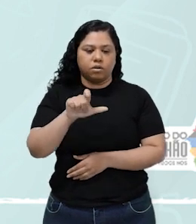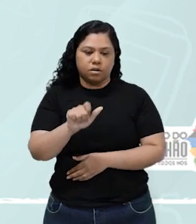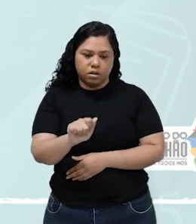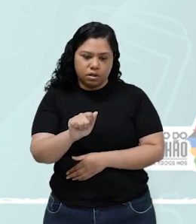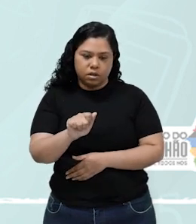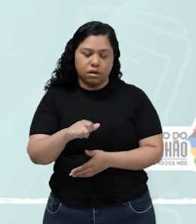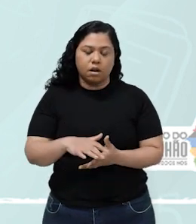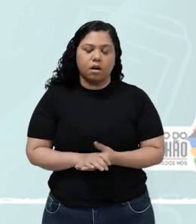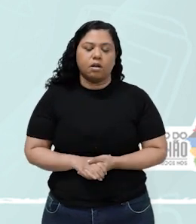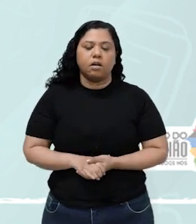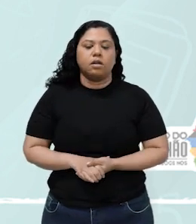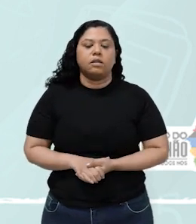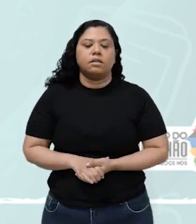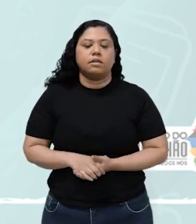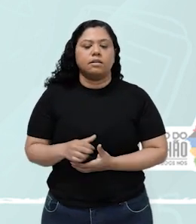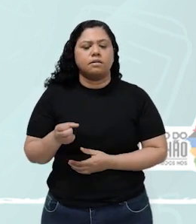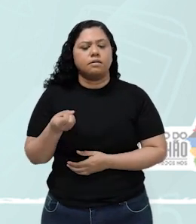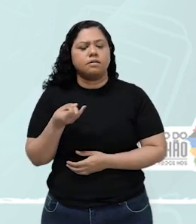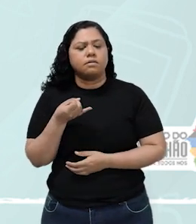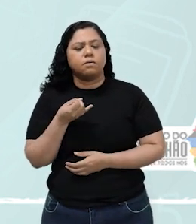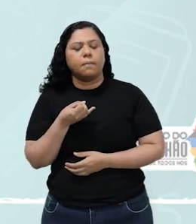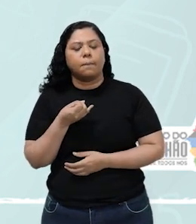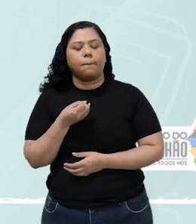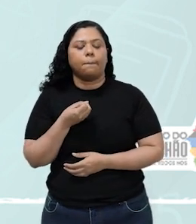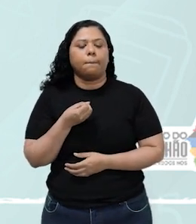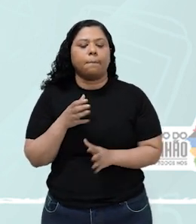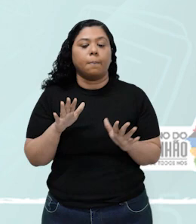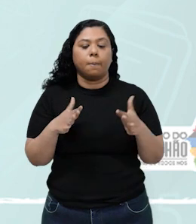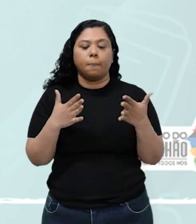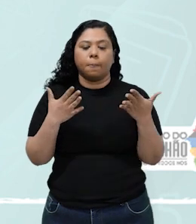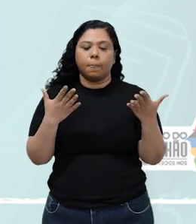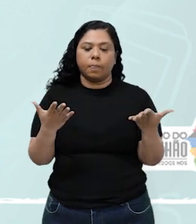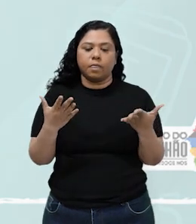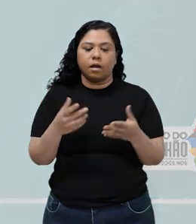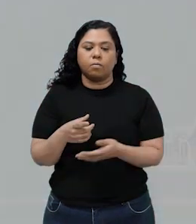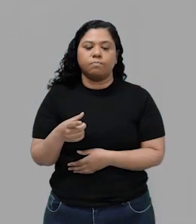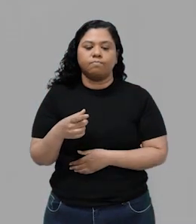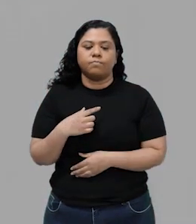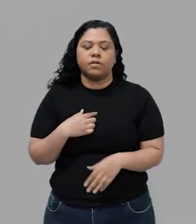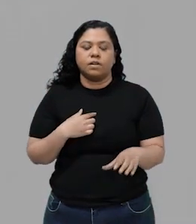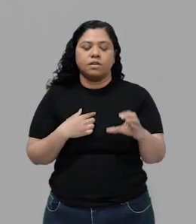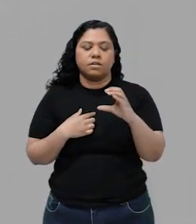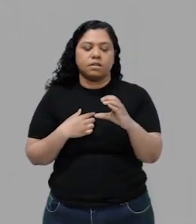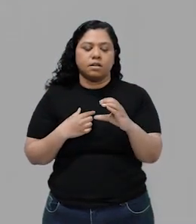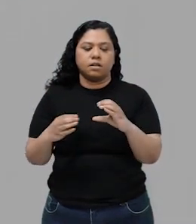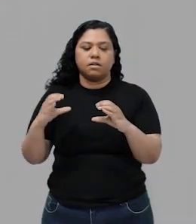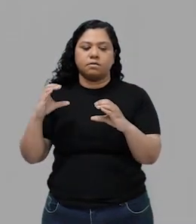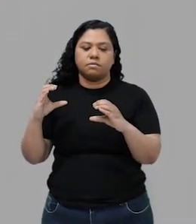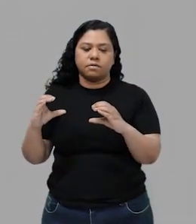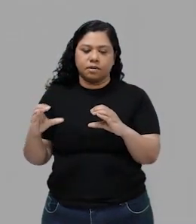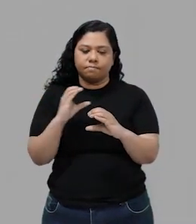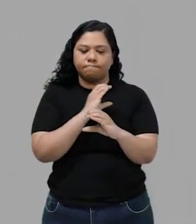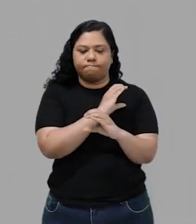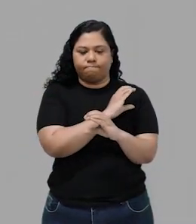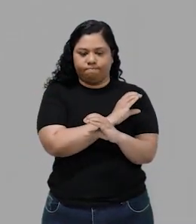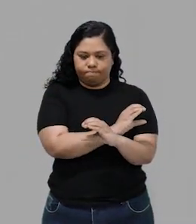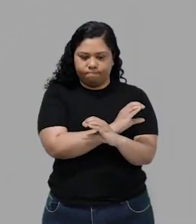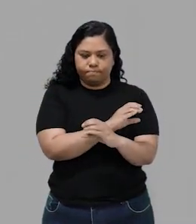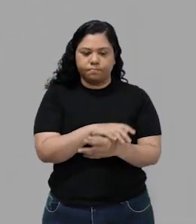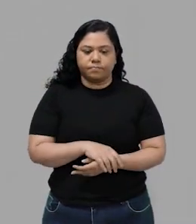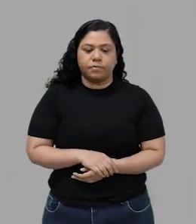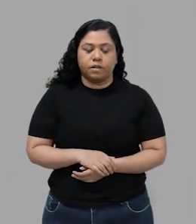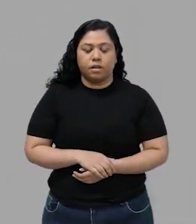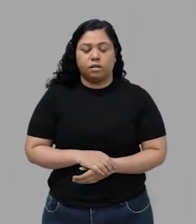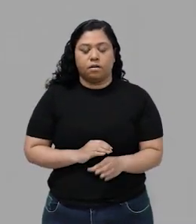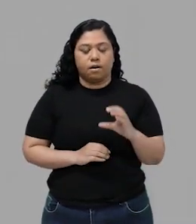Ou seja, se é um carbono secundário, então ela vai estar entre dois carbonos. Então, quando a carbonila estiver